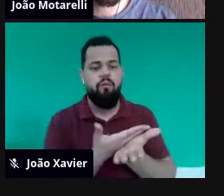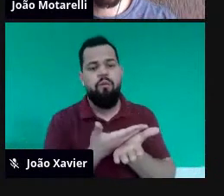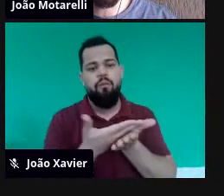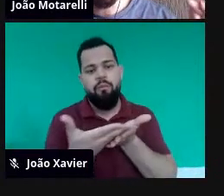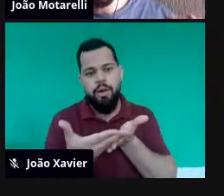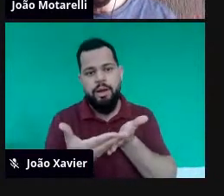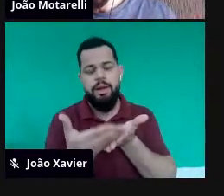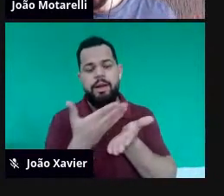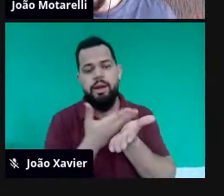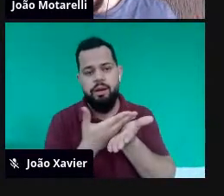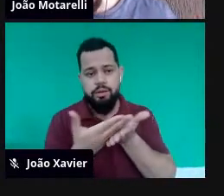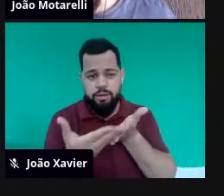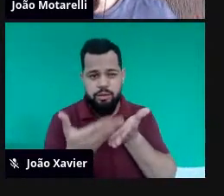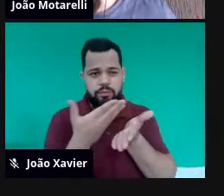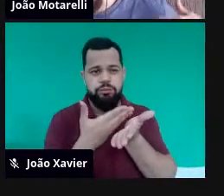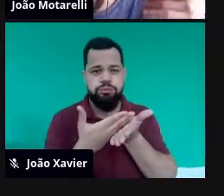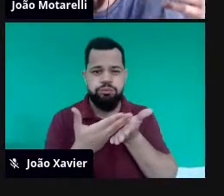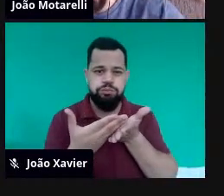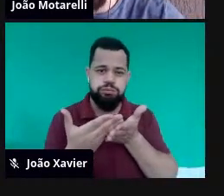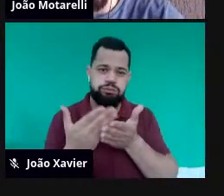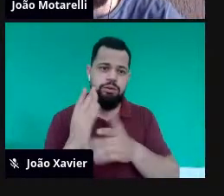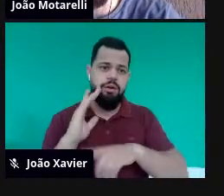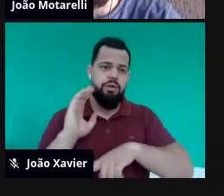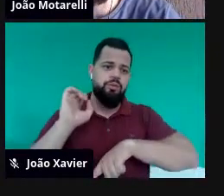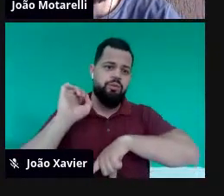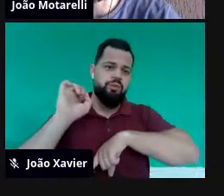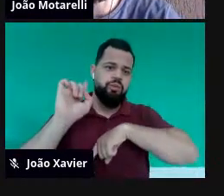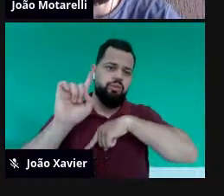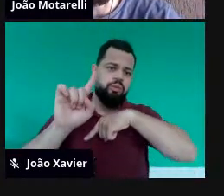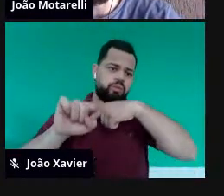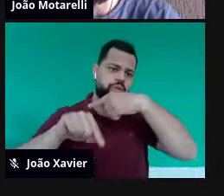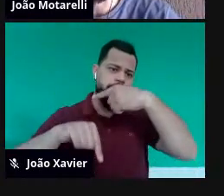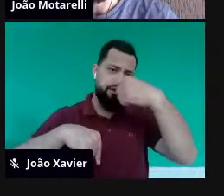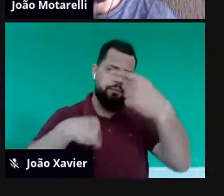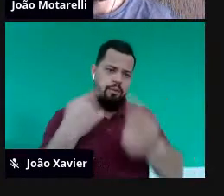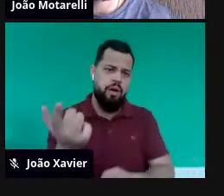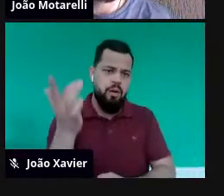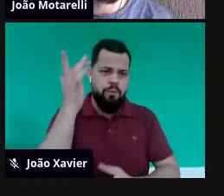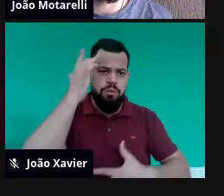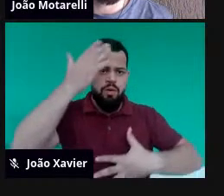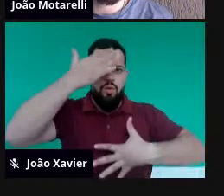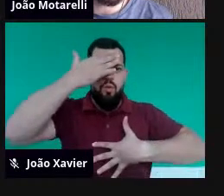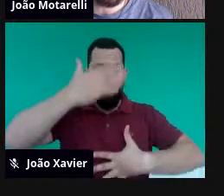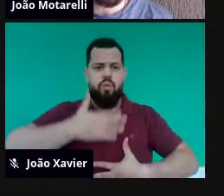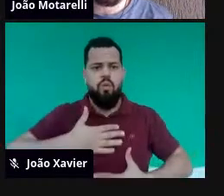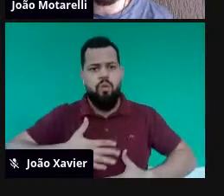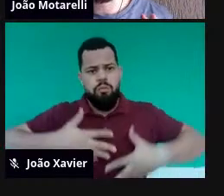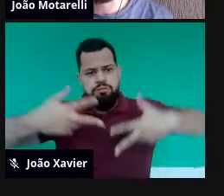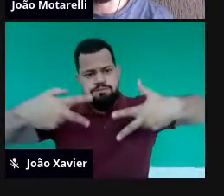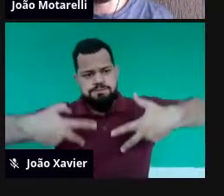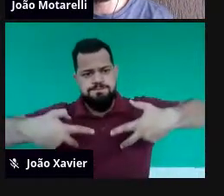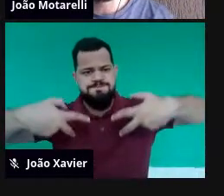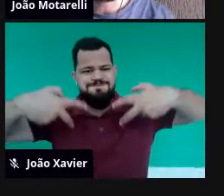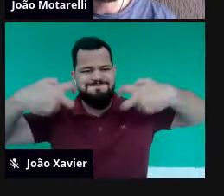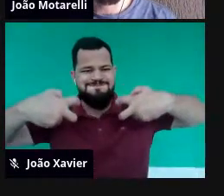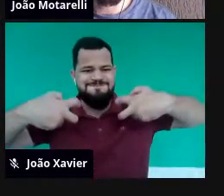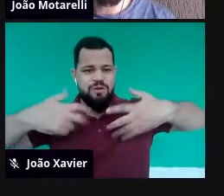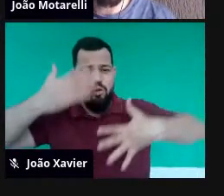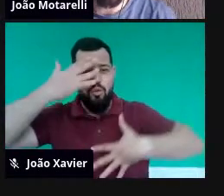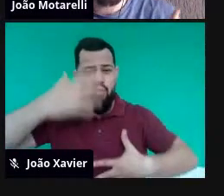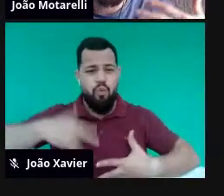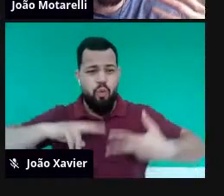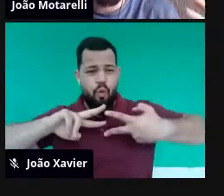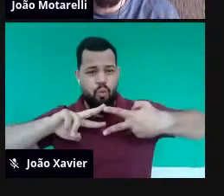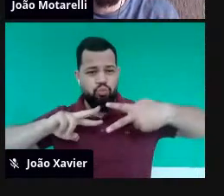período de maturação, e aí, quando ele tem um período de maturação do corpo, ele percebe que a genética dele